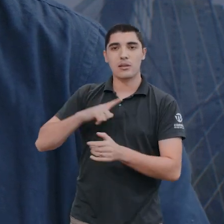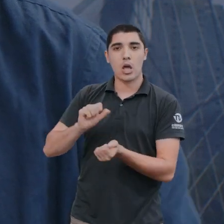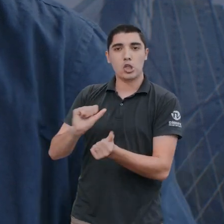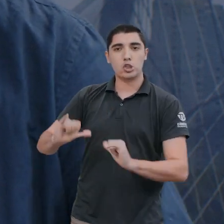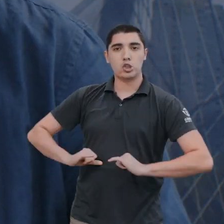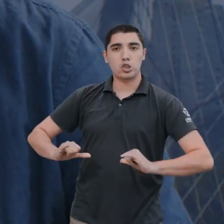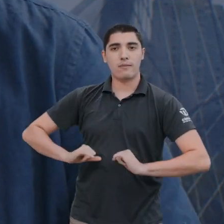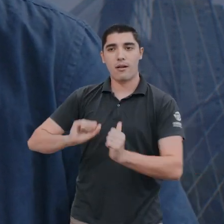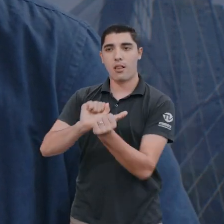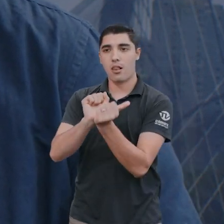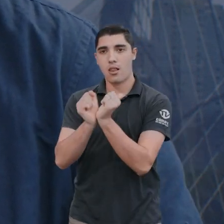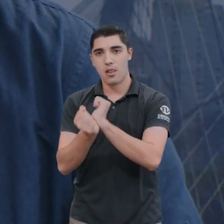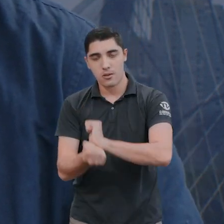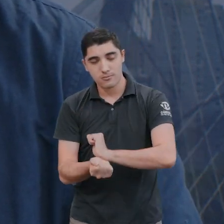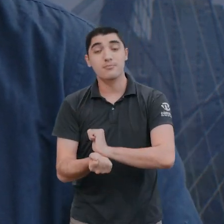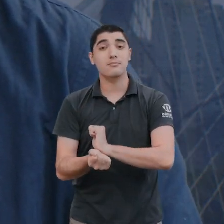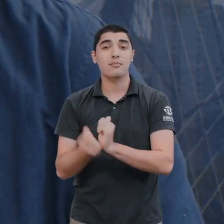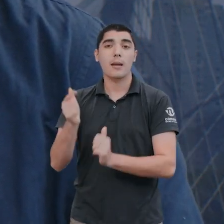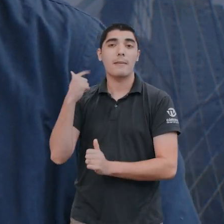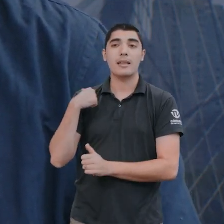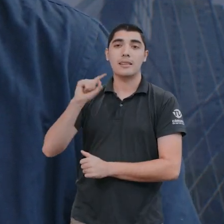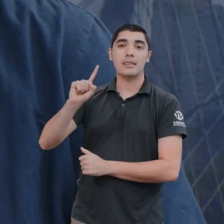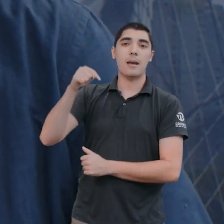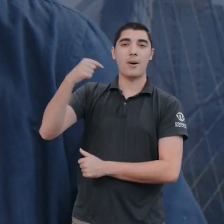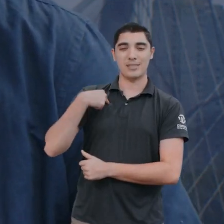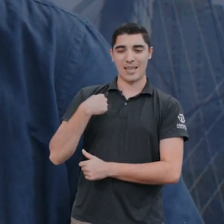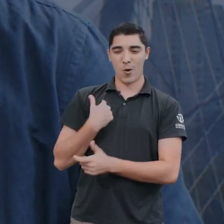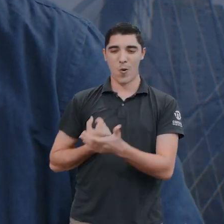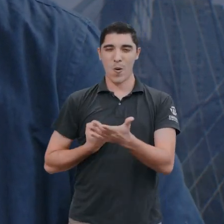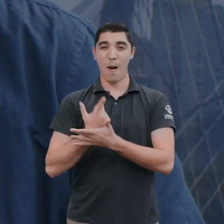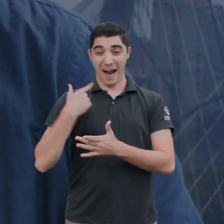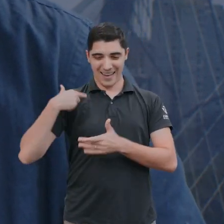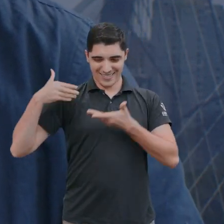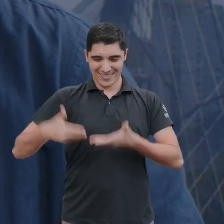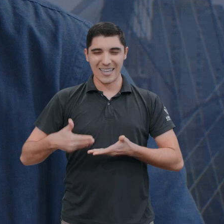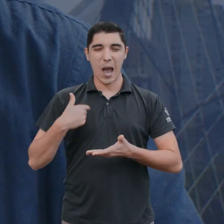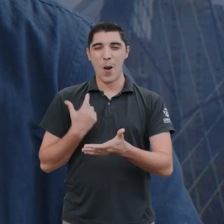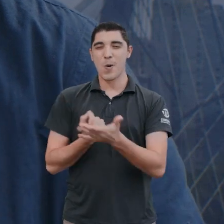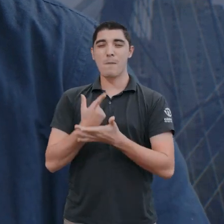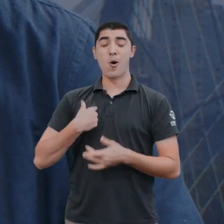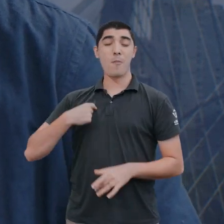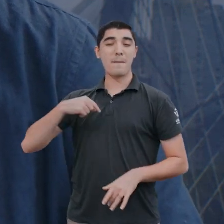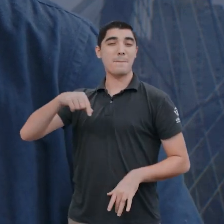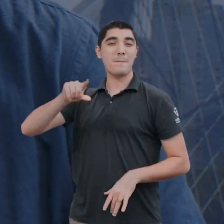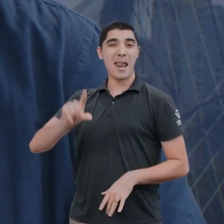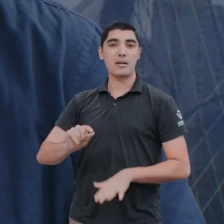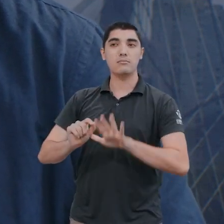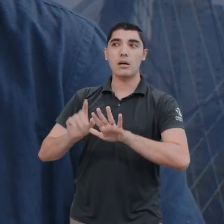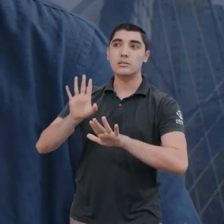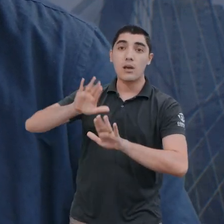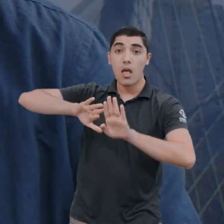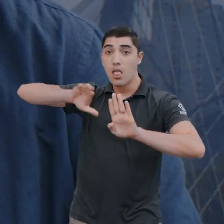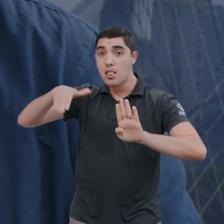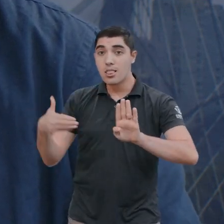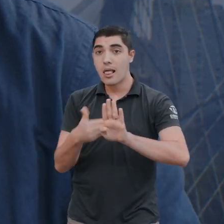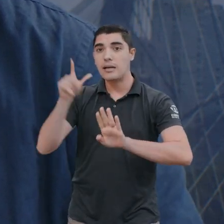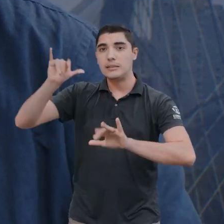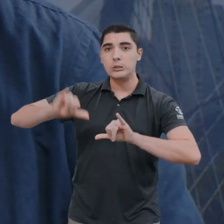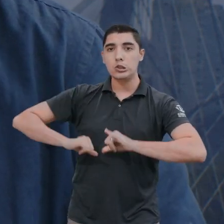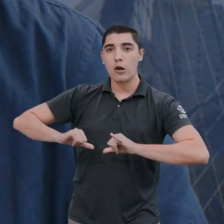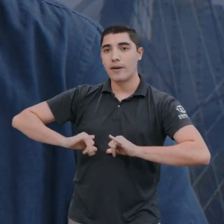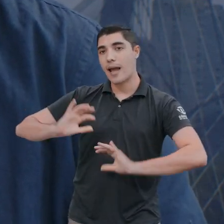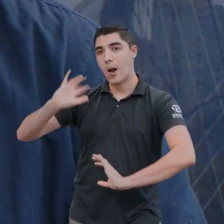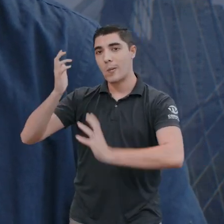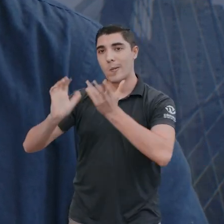para que você consiga comprar uma roupa por um preço muito menor do que comparado a outras marcas que